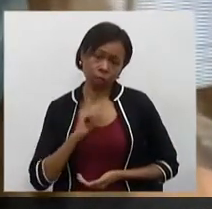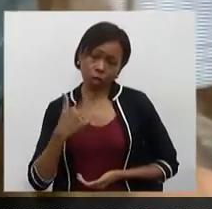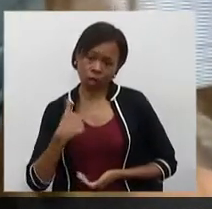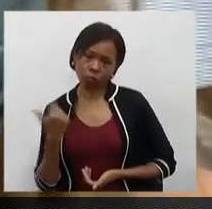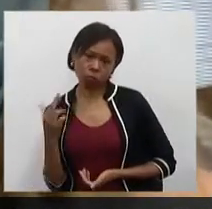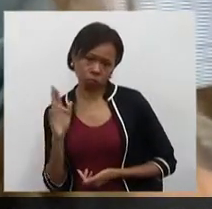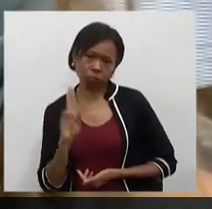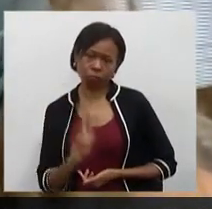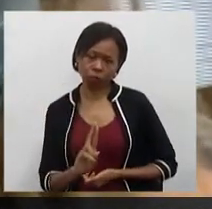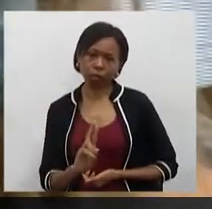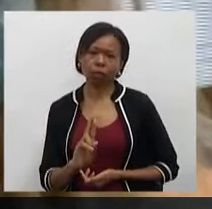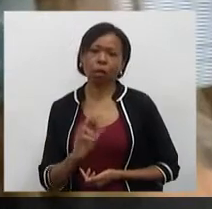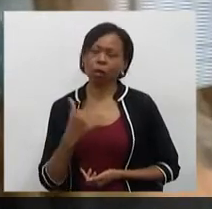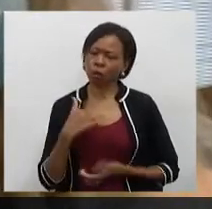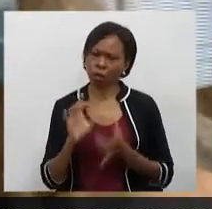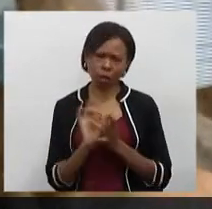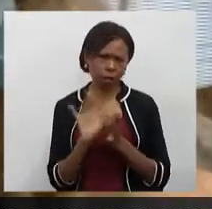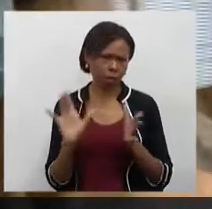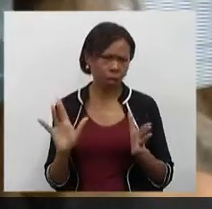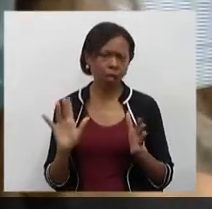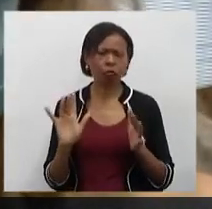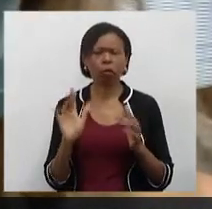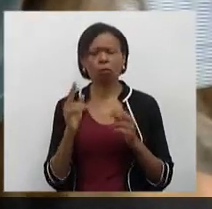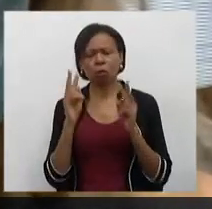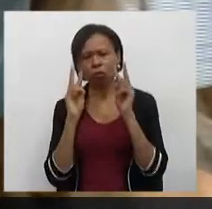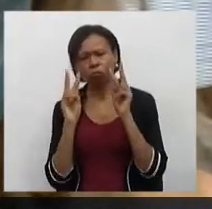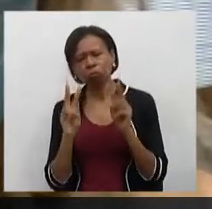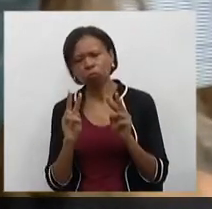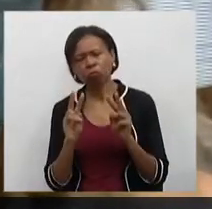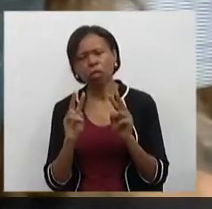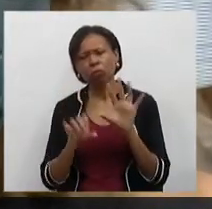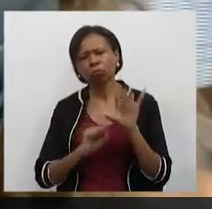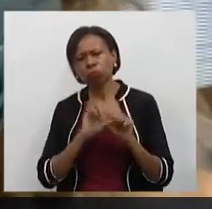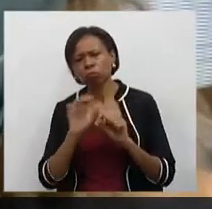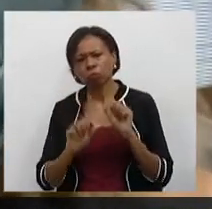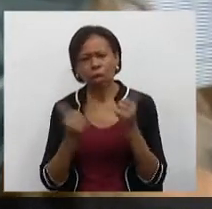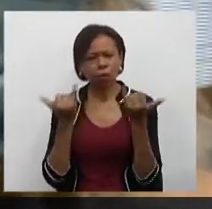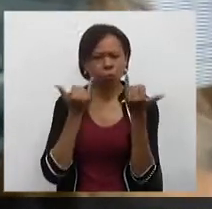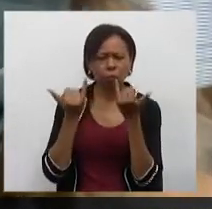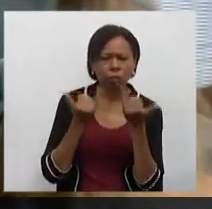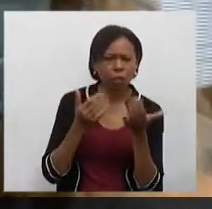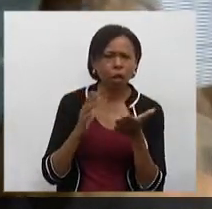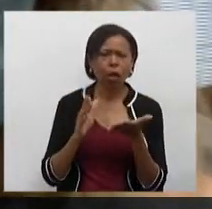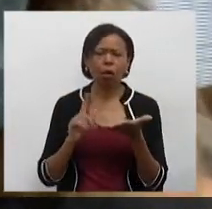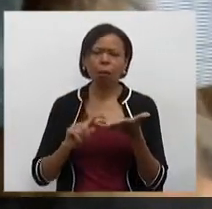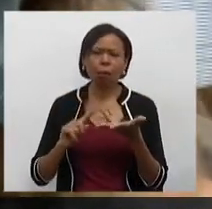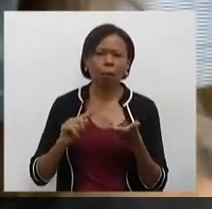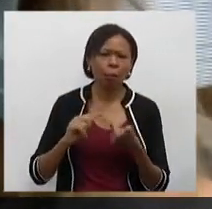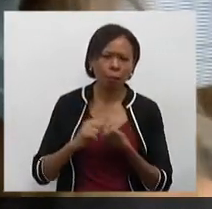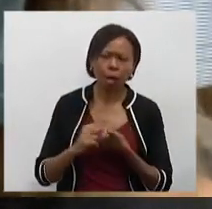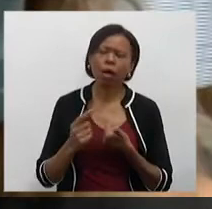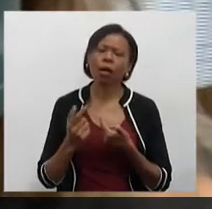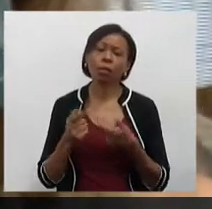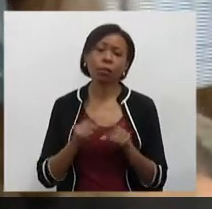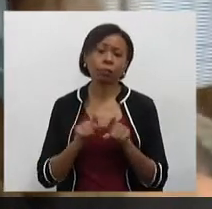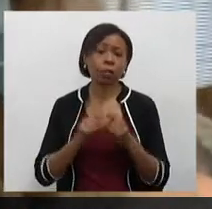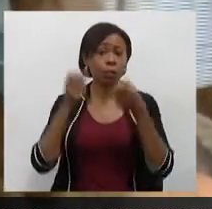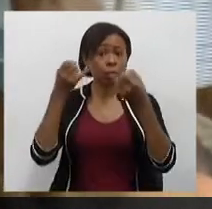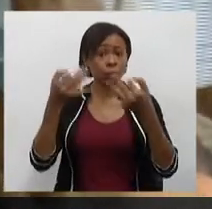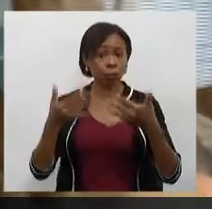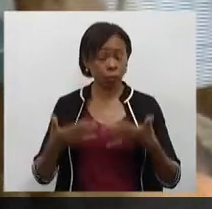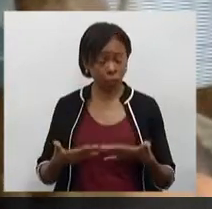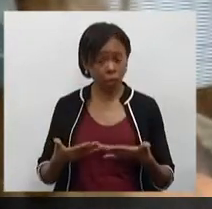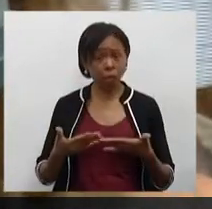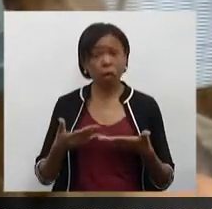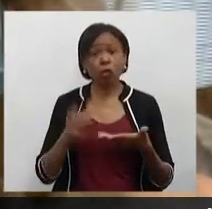ouvir todas as contribuições dos participantes e também para explanar um pouco sobre o Programa Nacional,